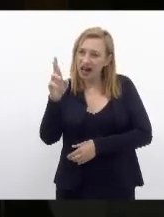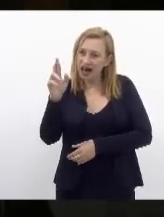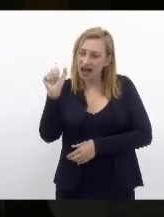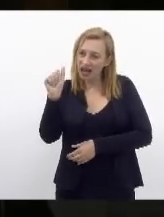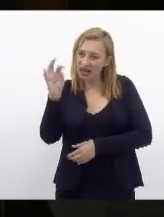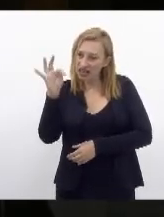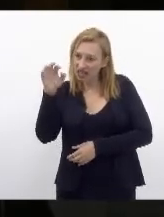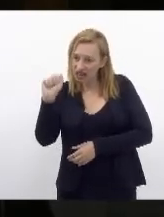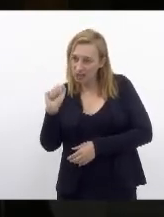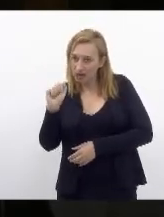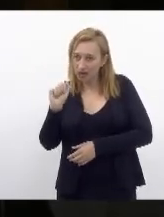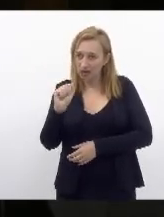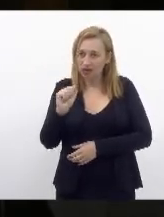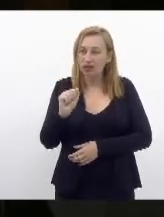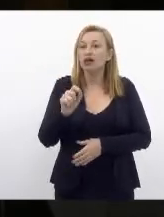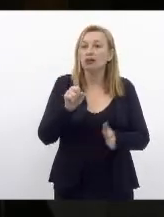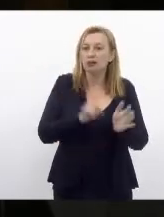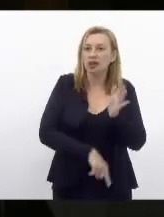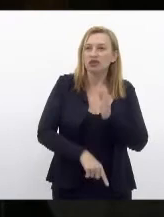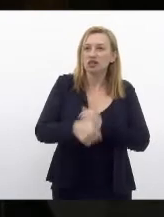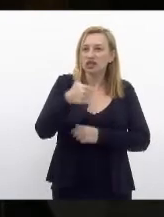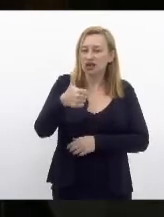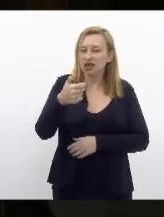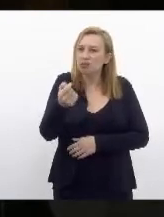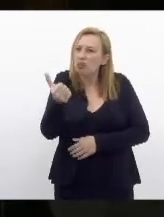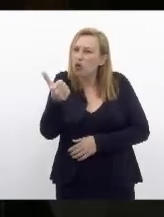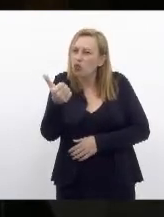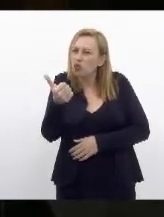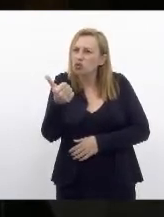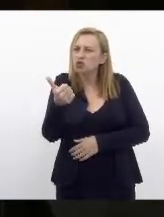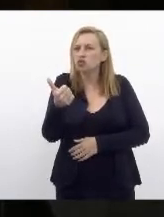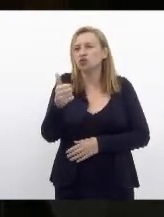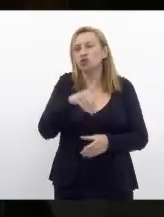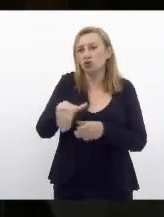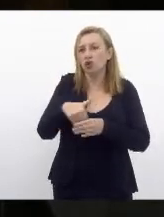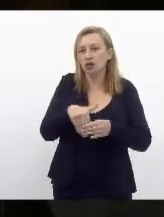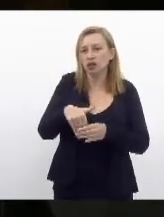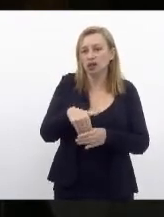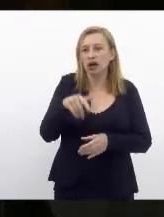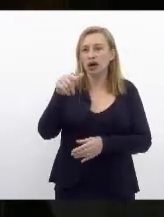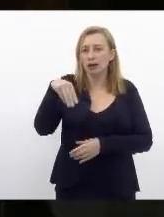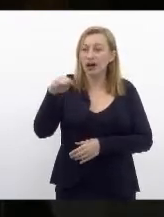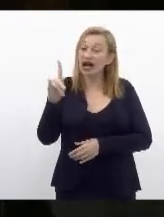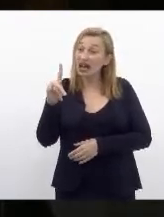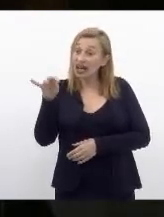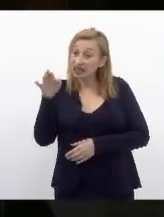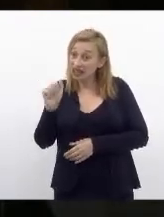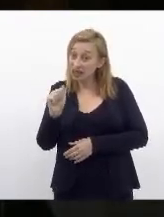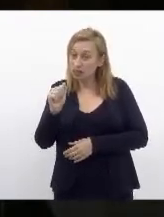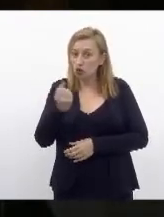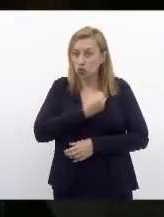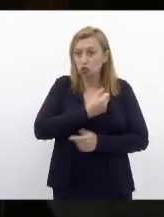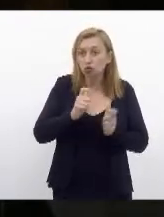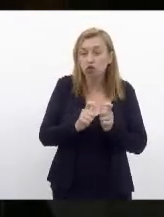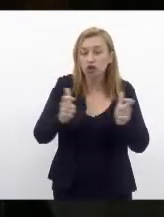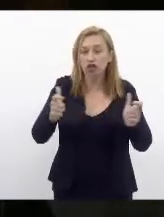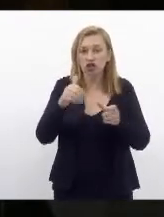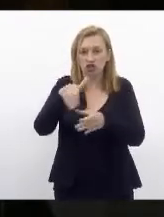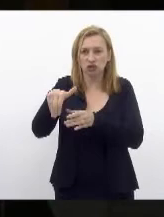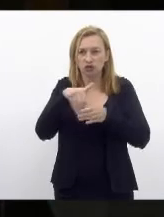de 104 mil votos no estado do Rio de Janeiro. Mangaratiba talvez nem represente um número grande de